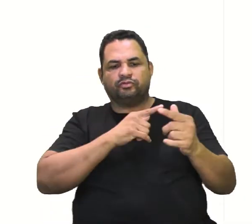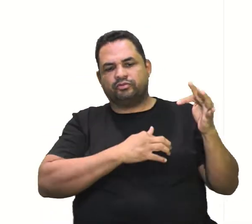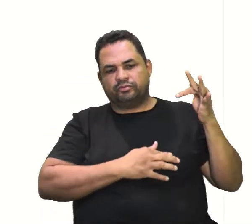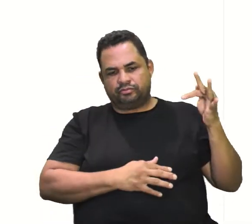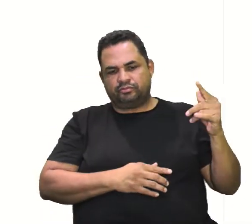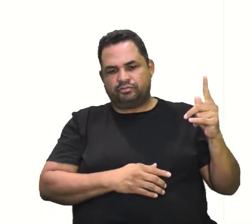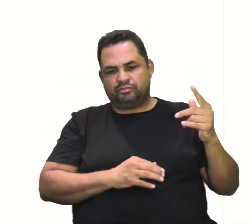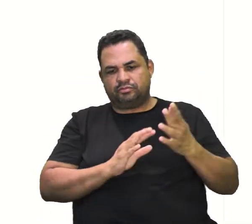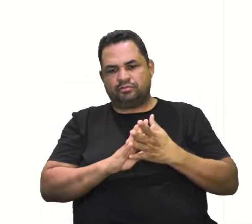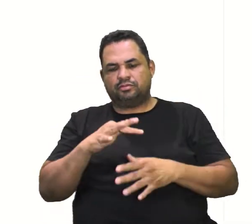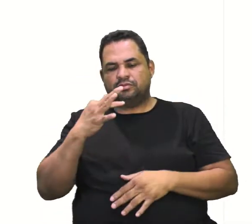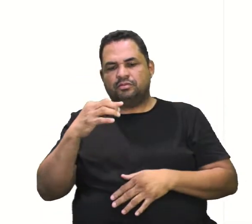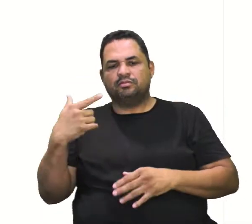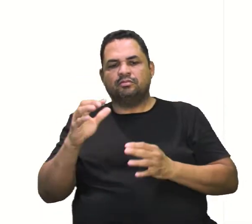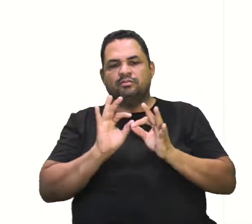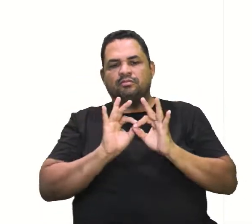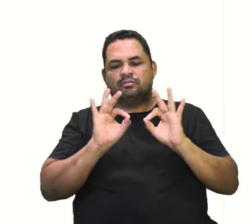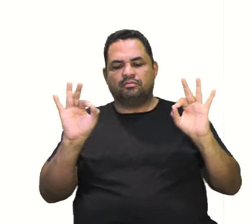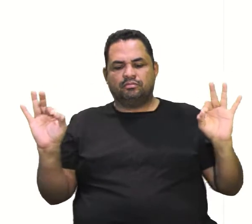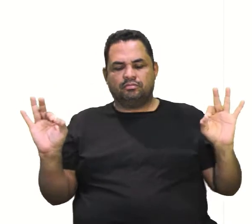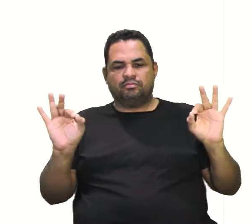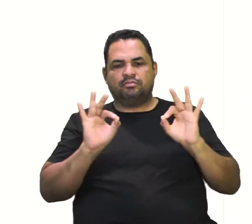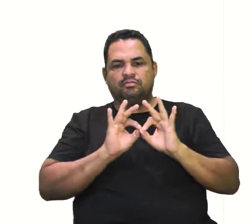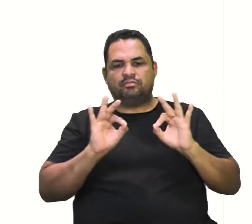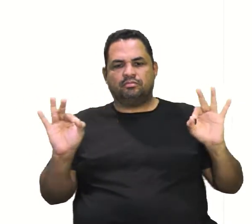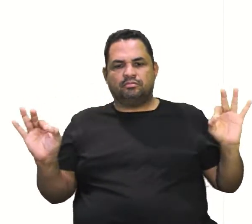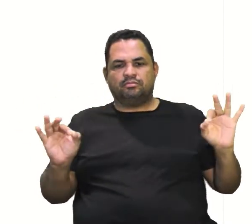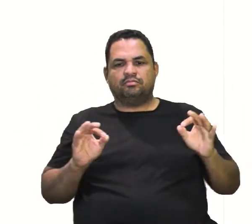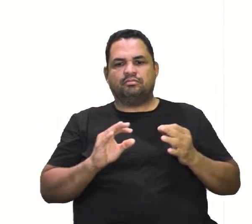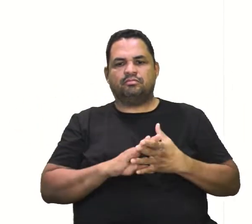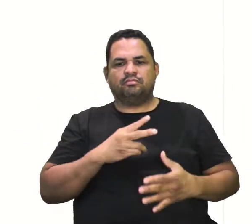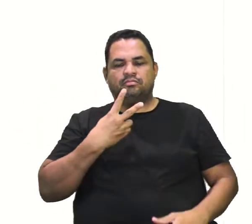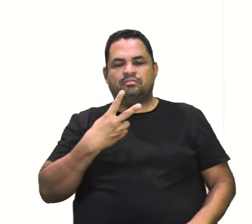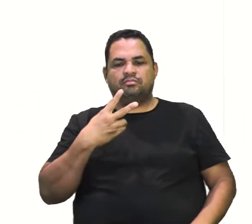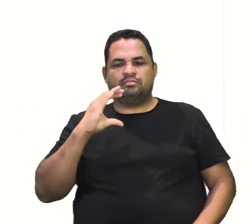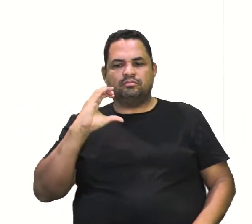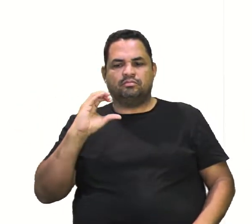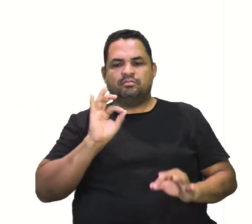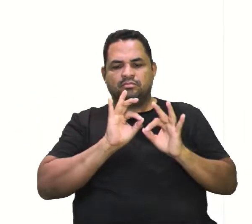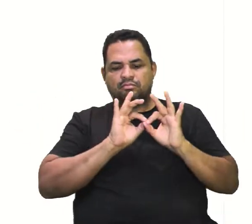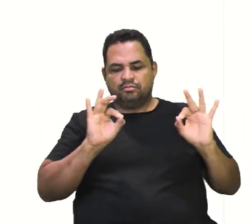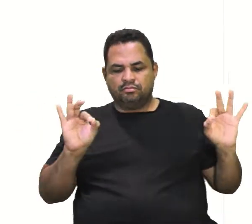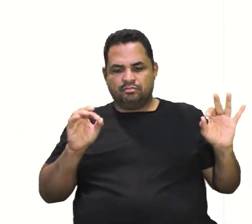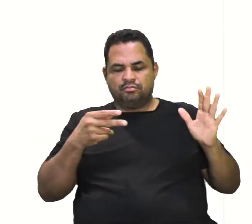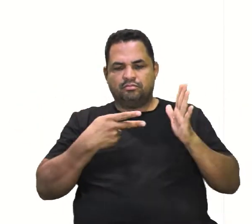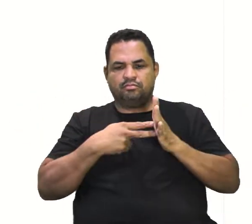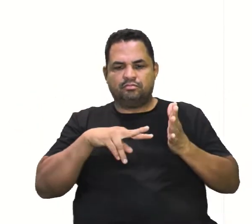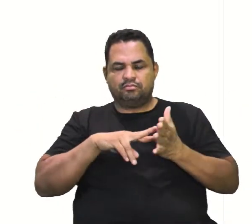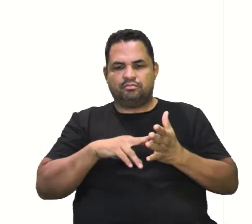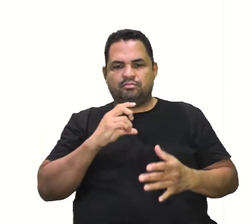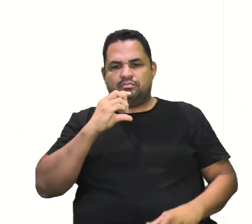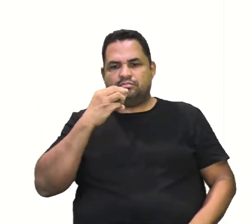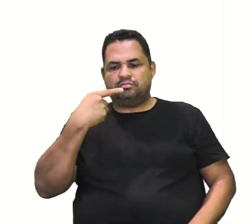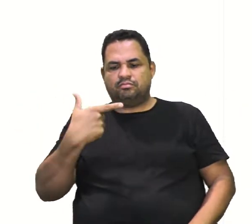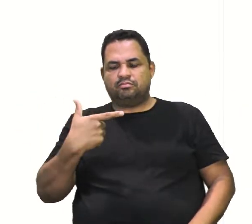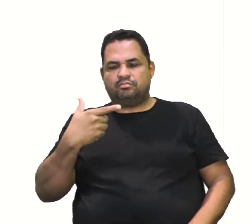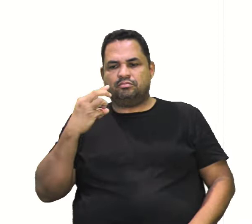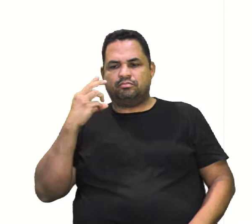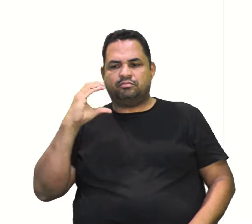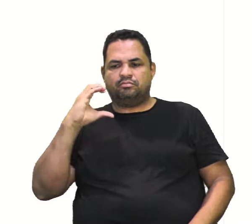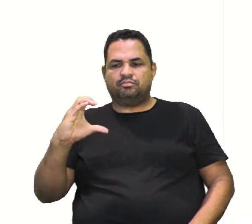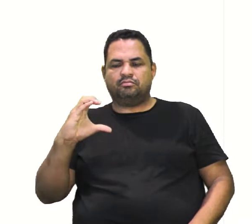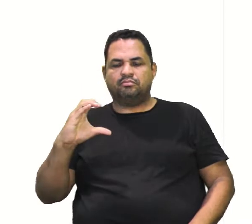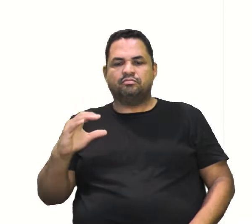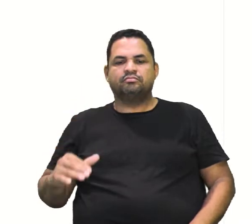essa distância entre eles vai ser chamada de 2C. Atenção, lá atrás nós explicamos para